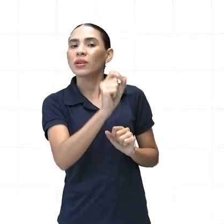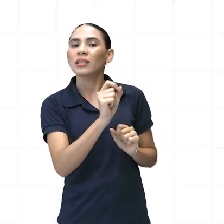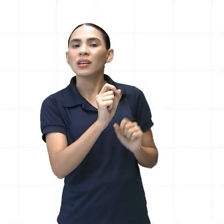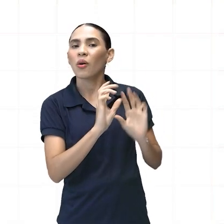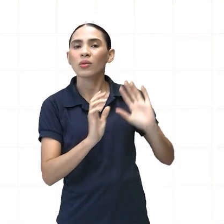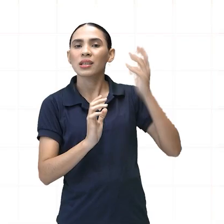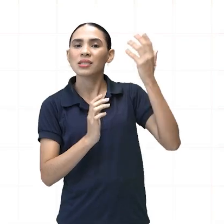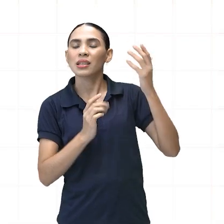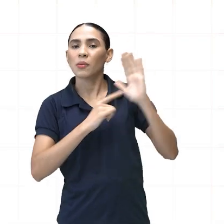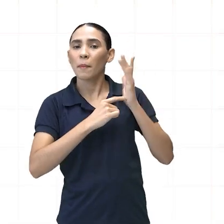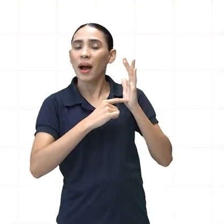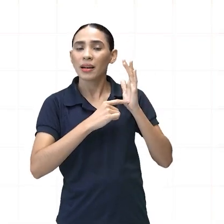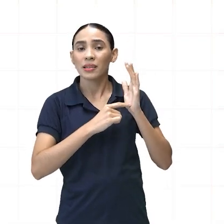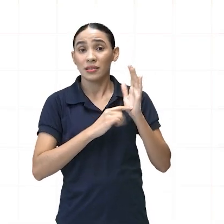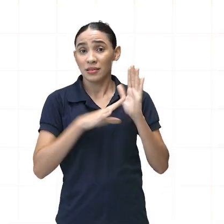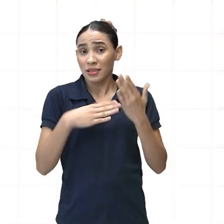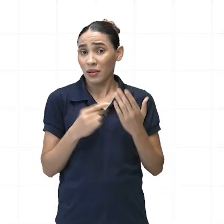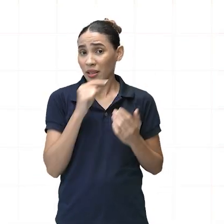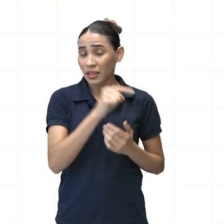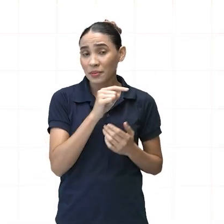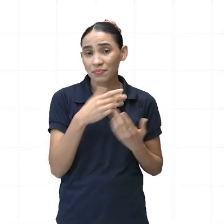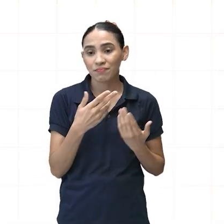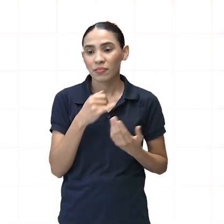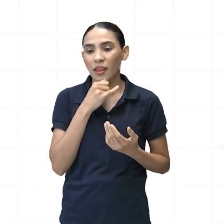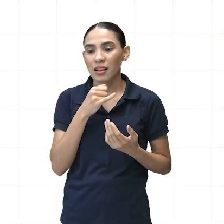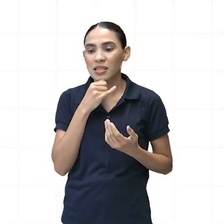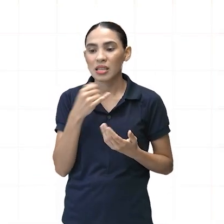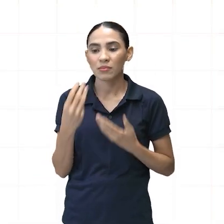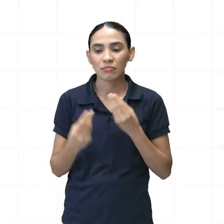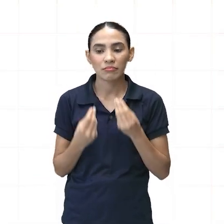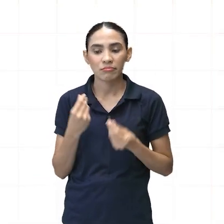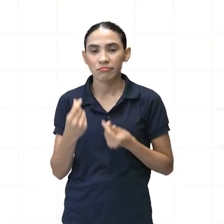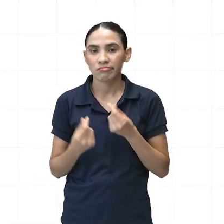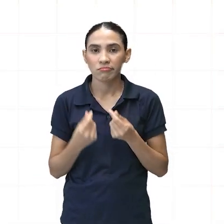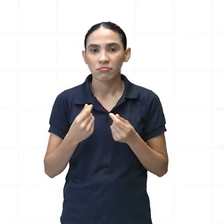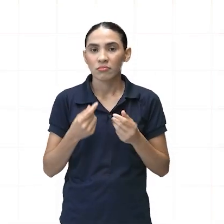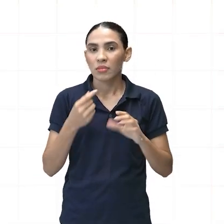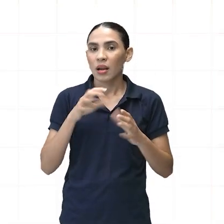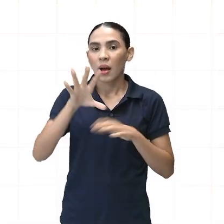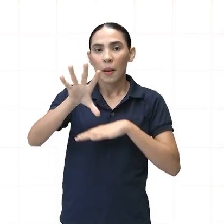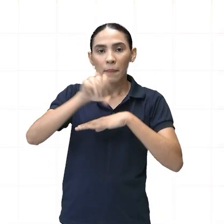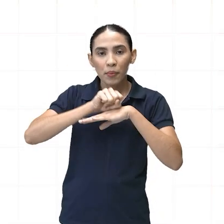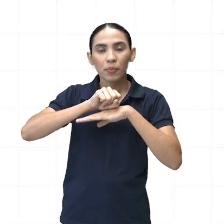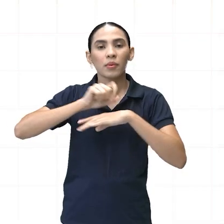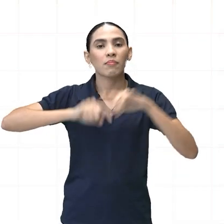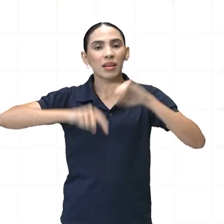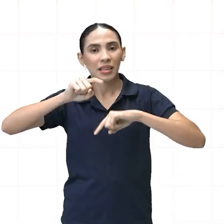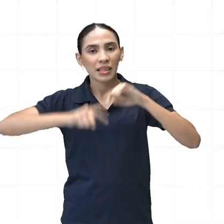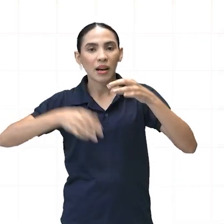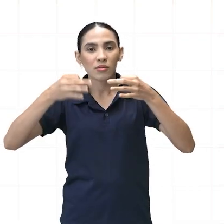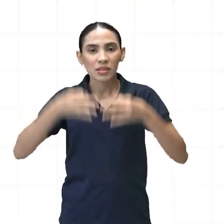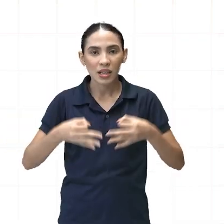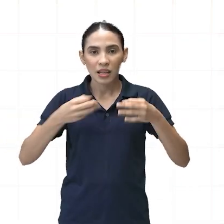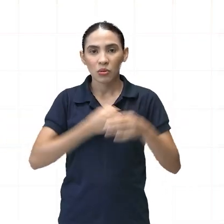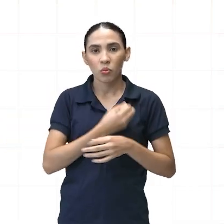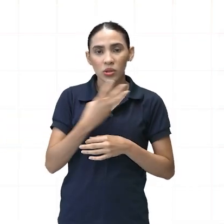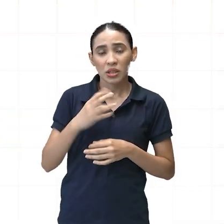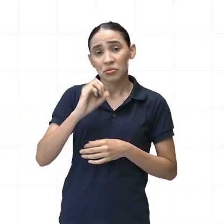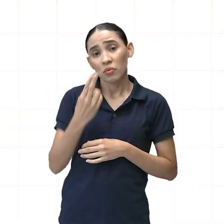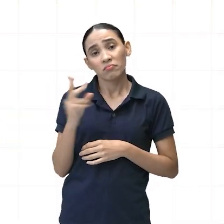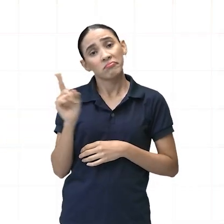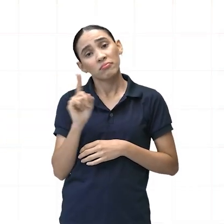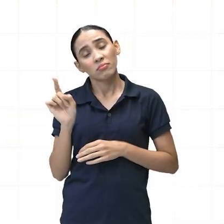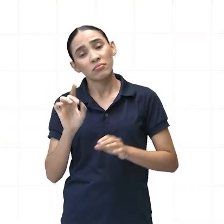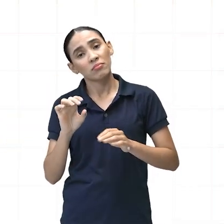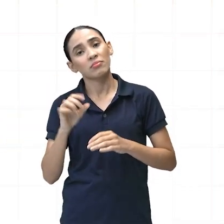aquela máquina, ela está pegando, captando o material adequado, a quantidade ou